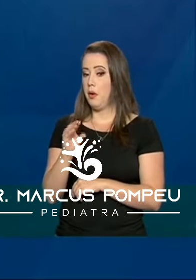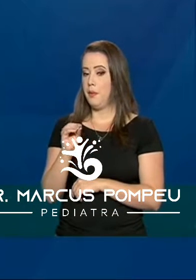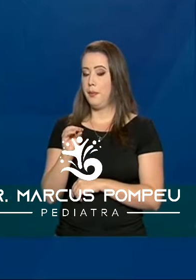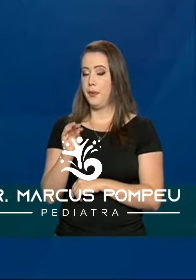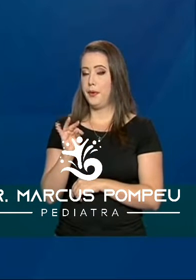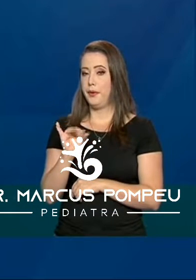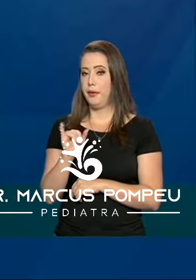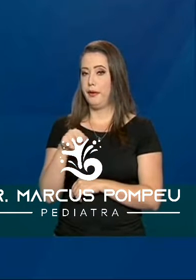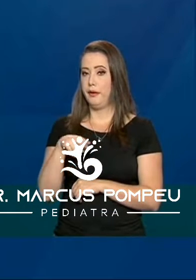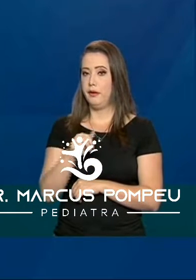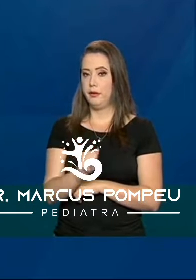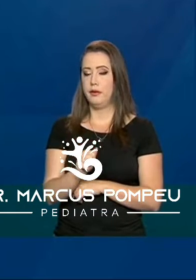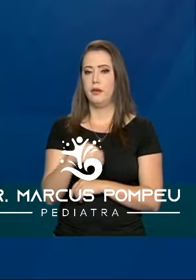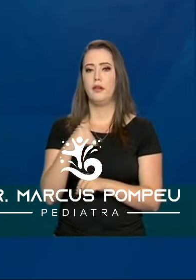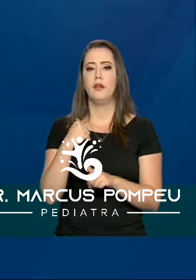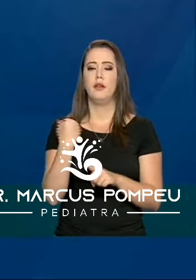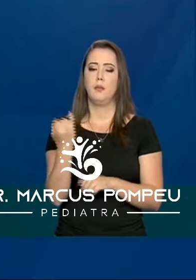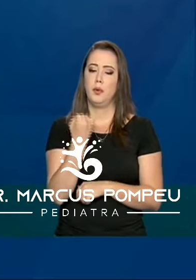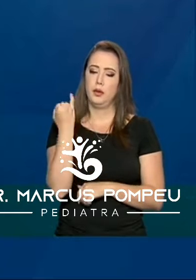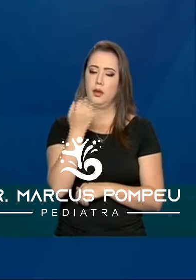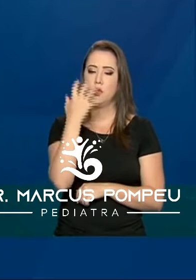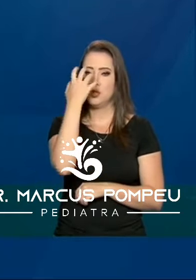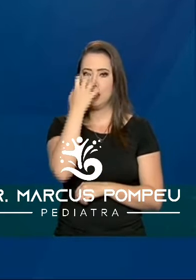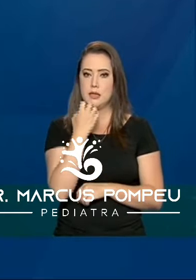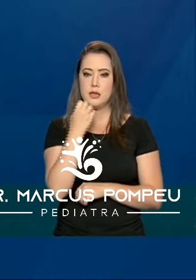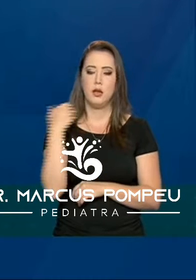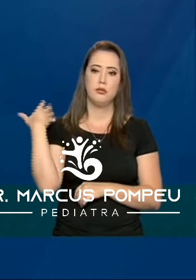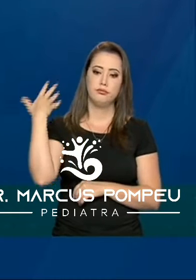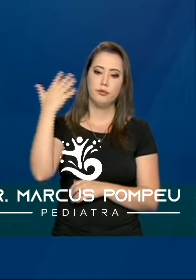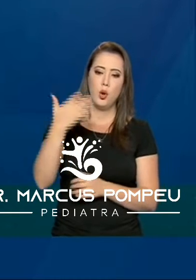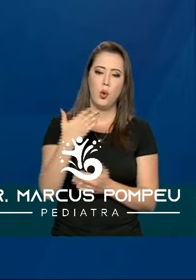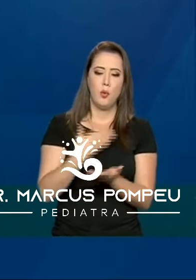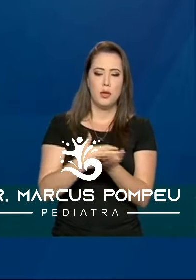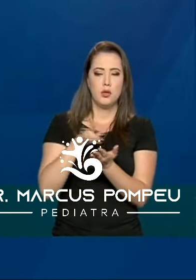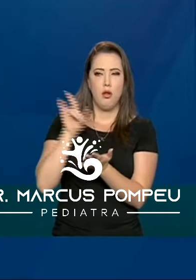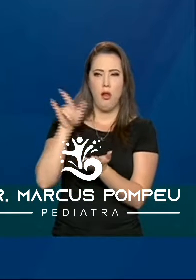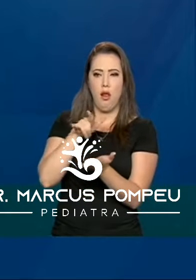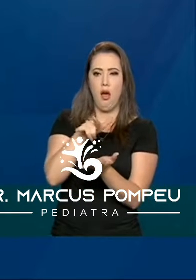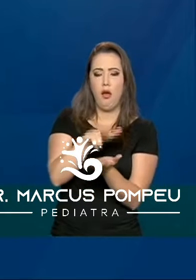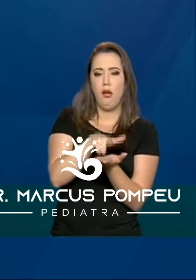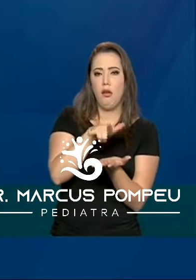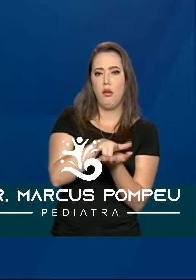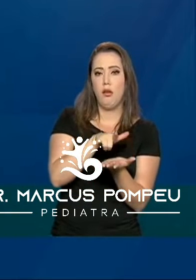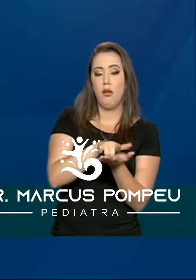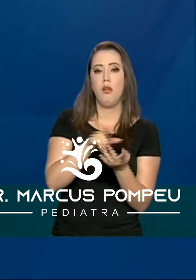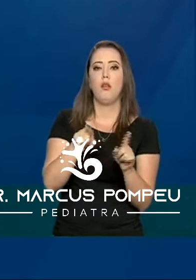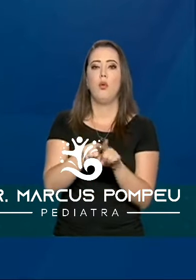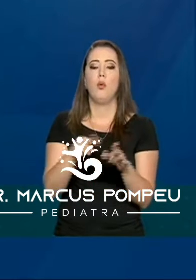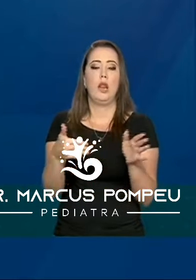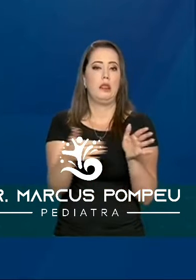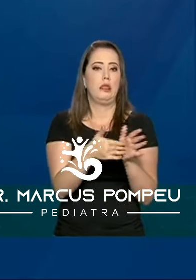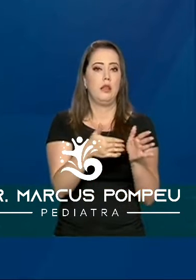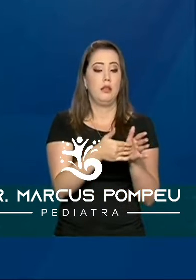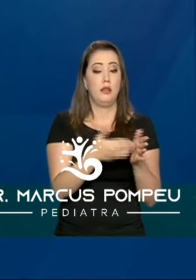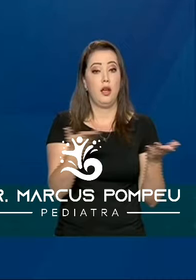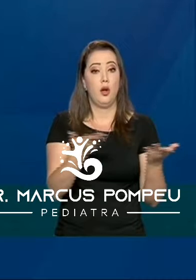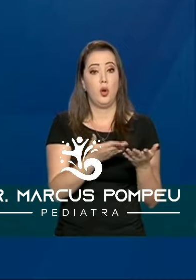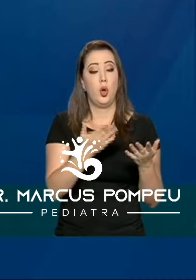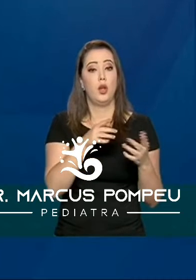aonde ocorrem as mutações, desde o vírus de Wuhan, o alfa, o selvagem, até a